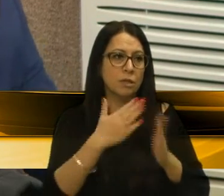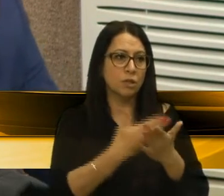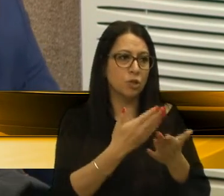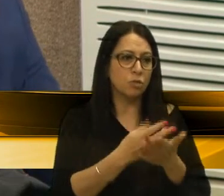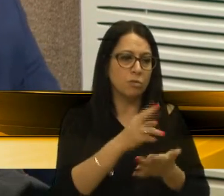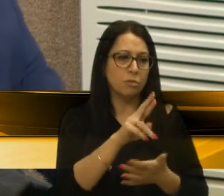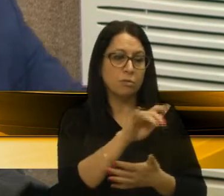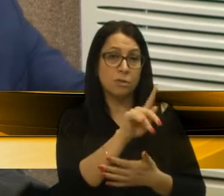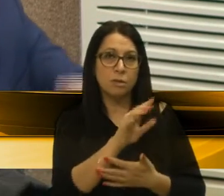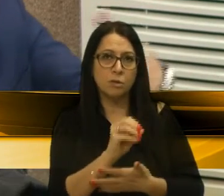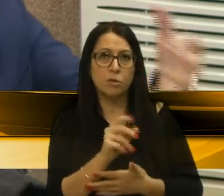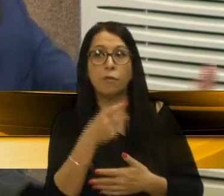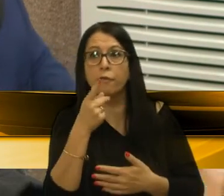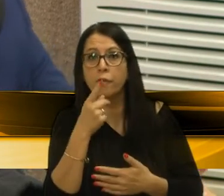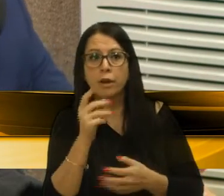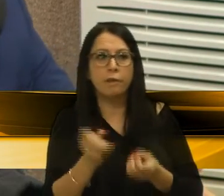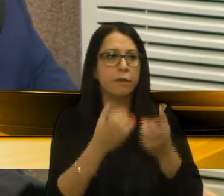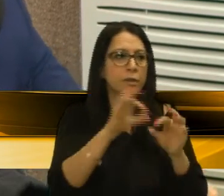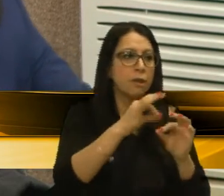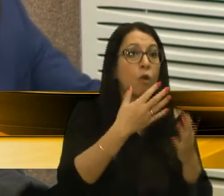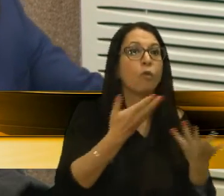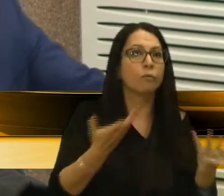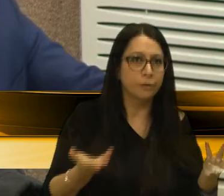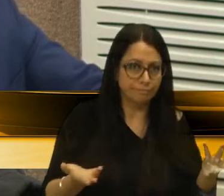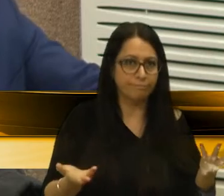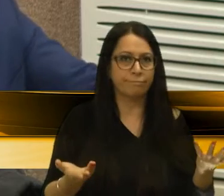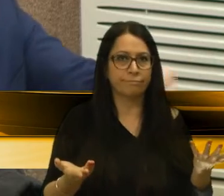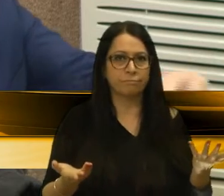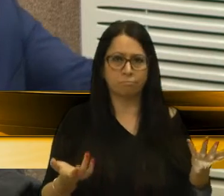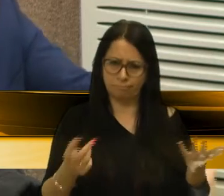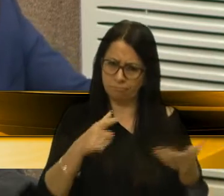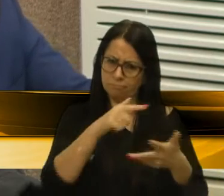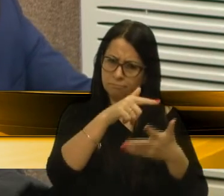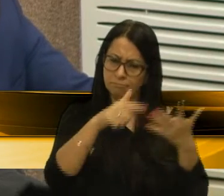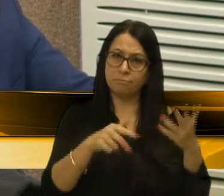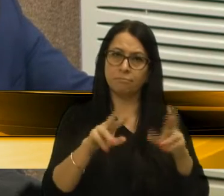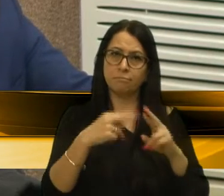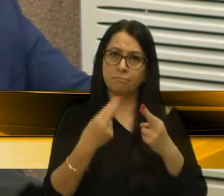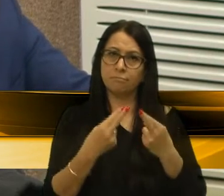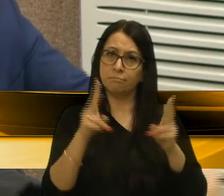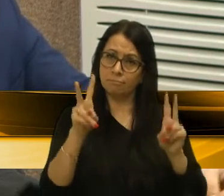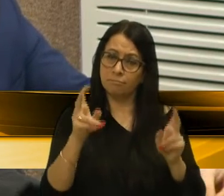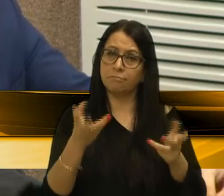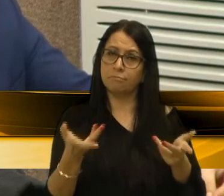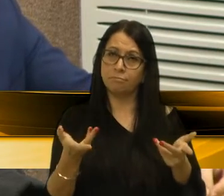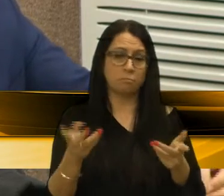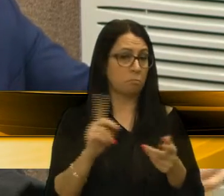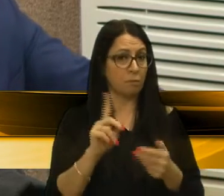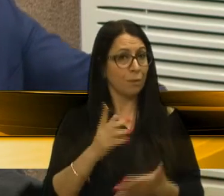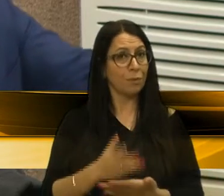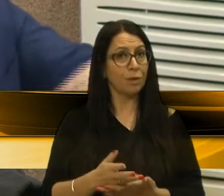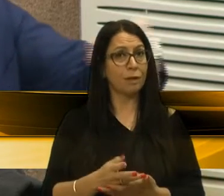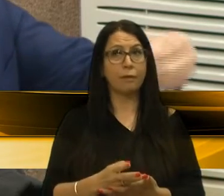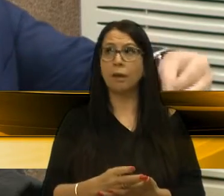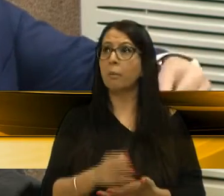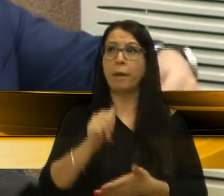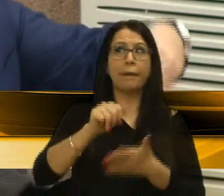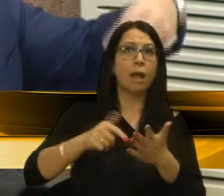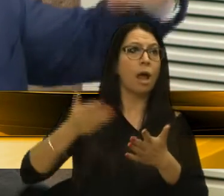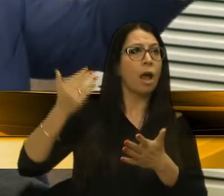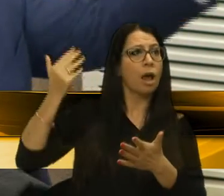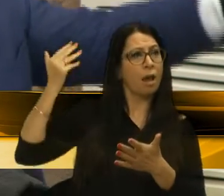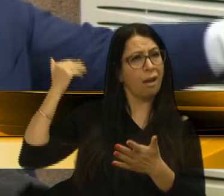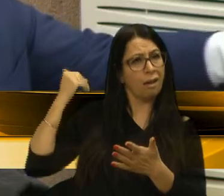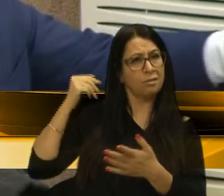ou falar da festa da uva enfim tema da sessão de hoje né mas não fica fazendo uma análise eleitoral de uma